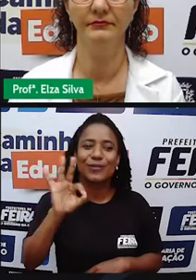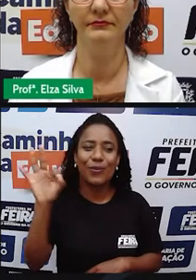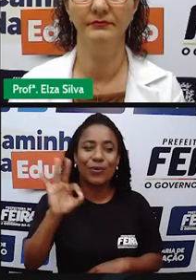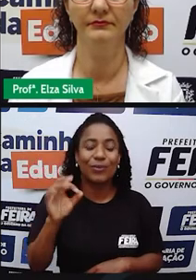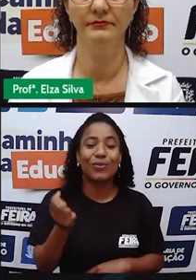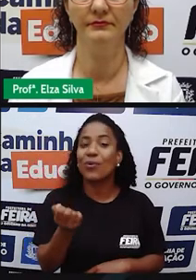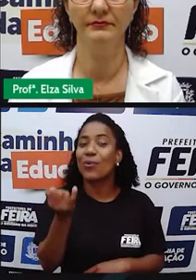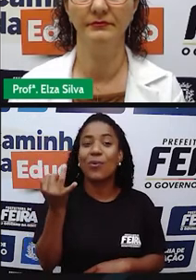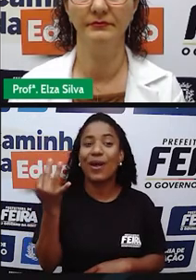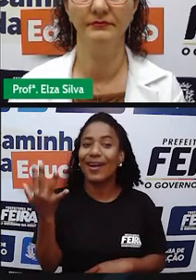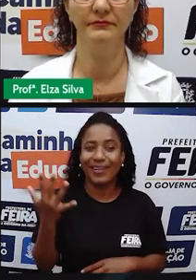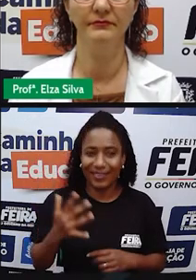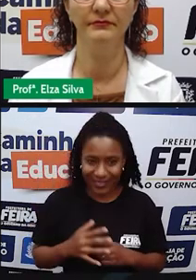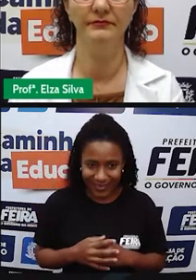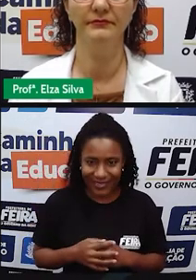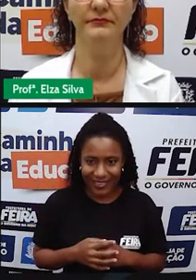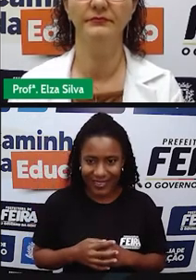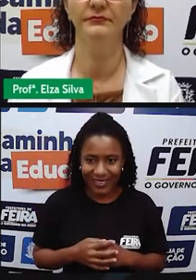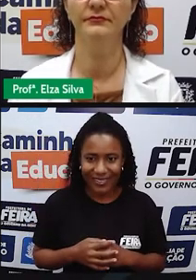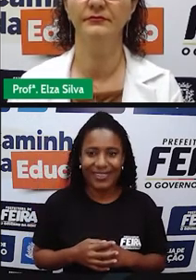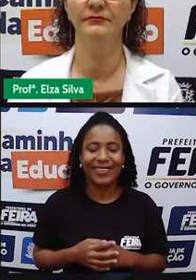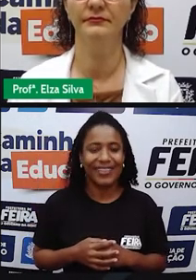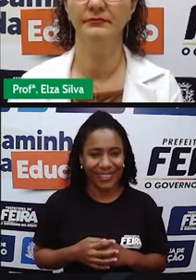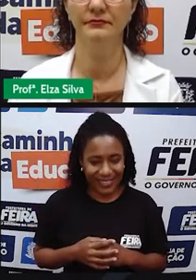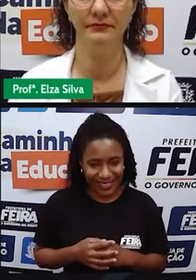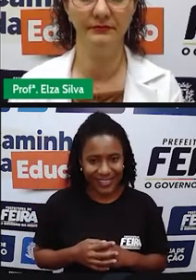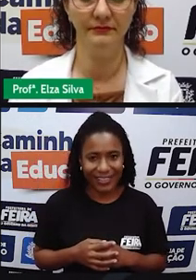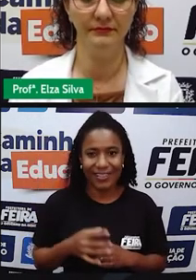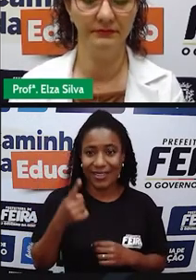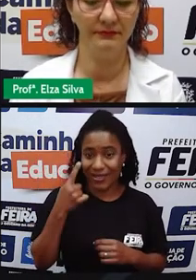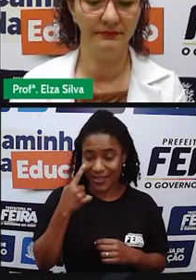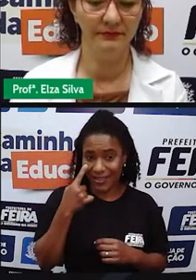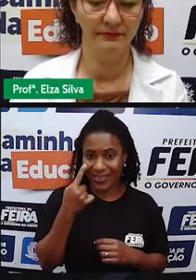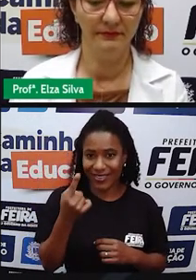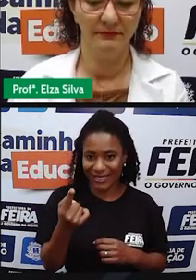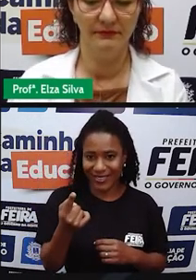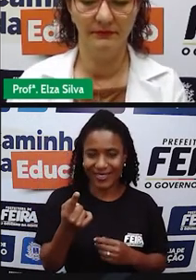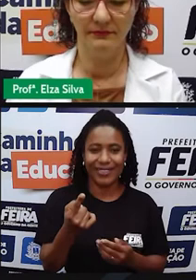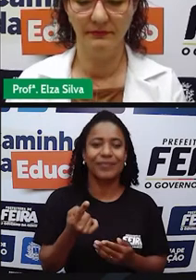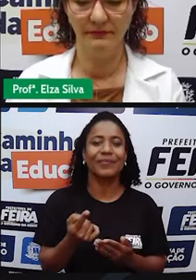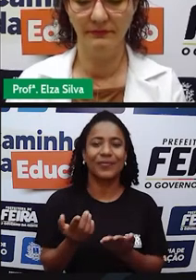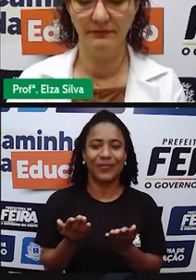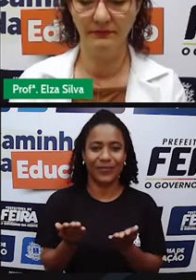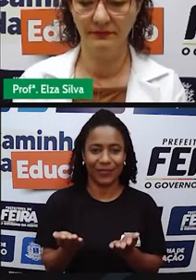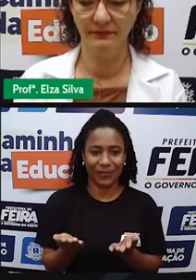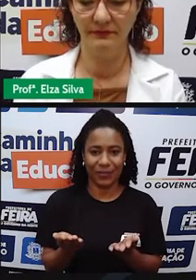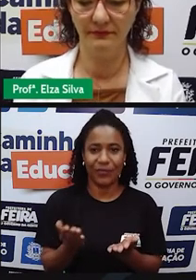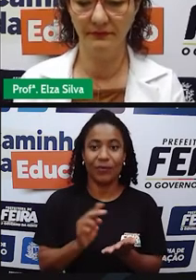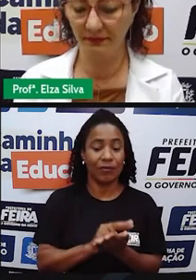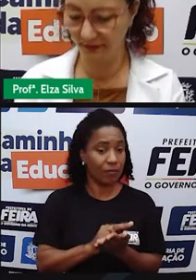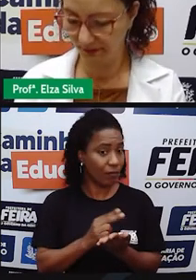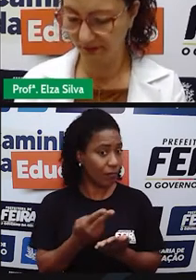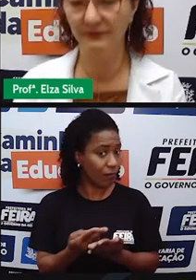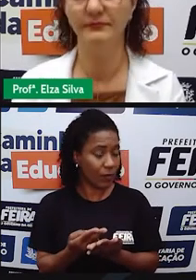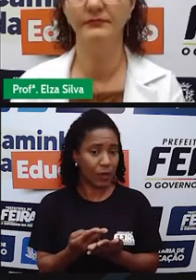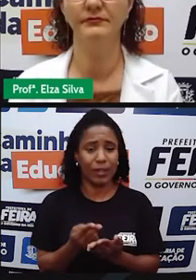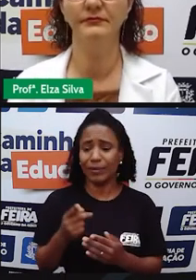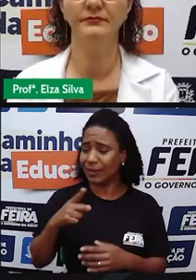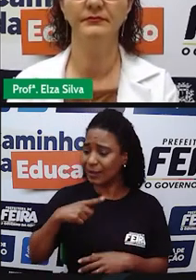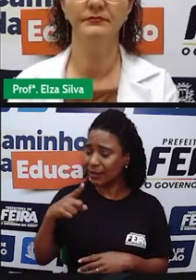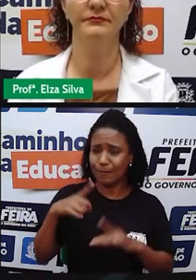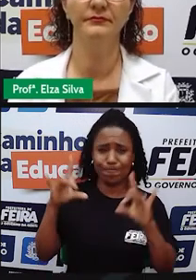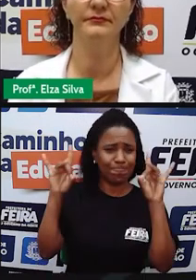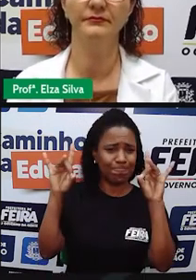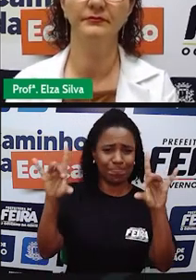this case, 50% special offer. Então, nós temos uma oferta